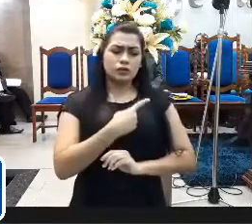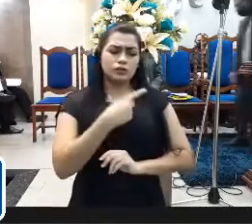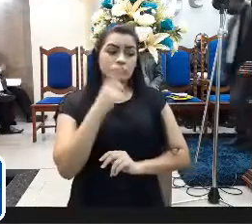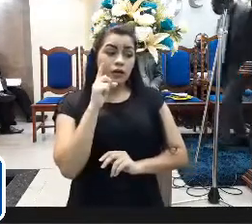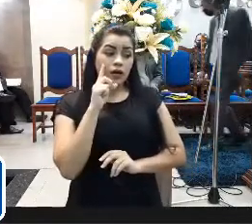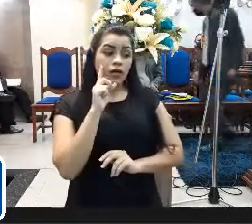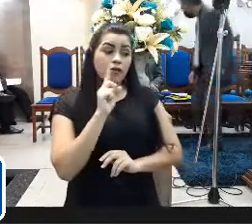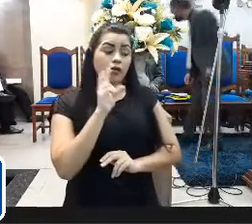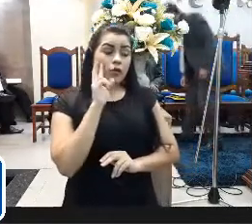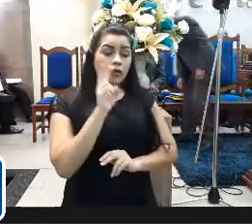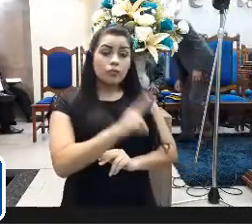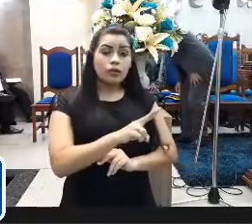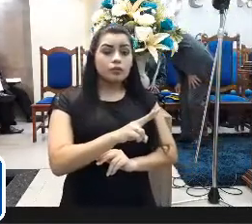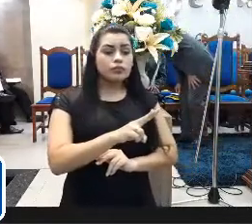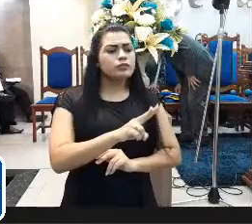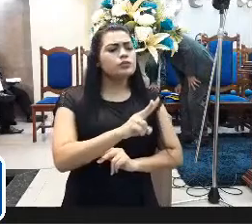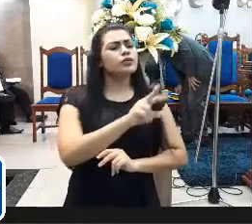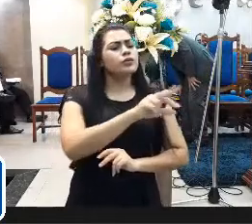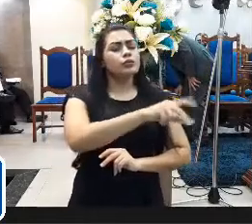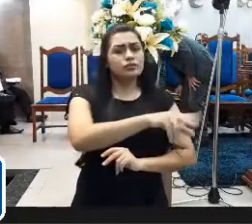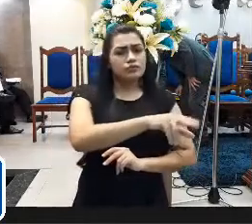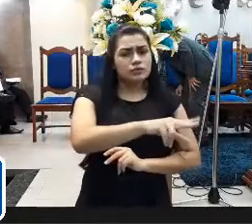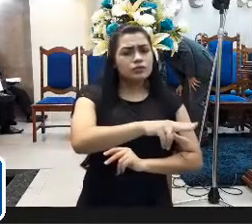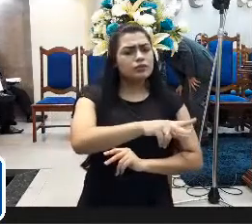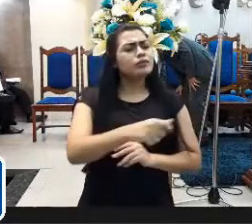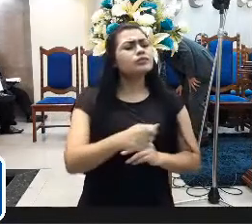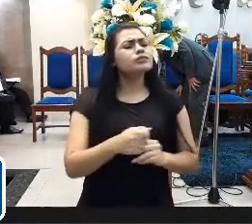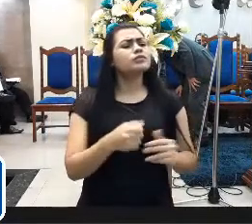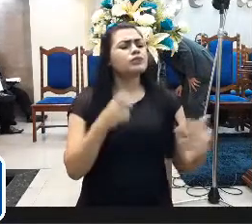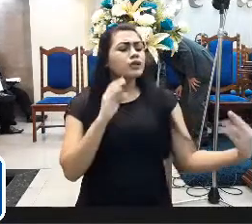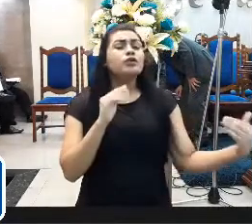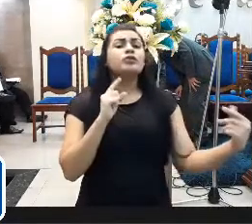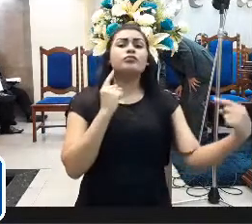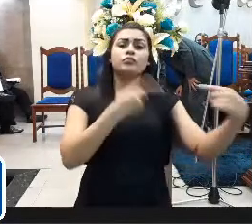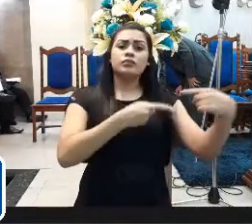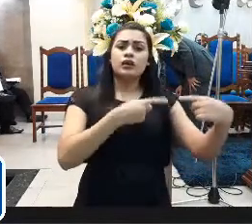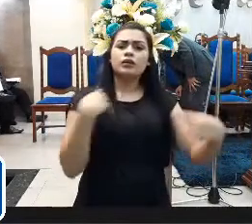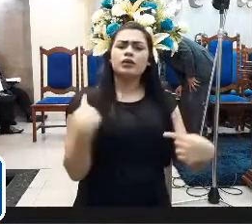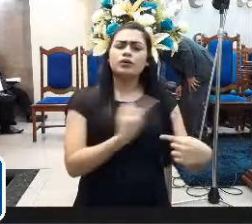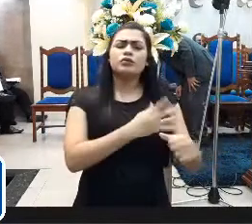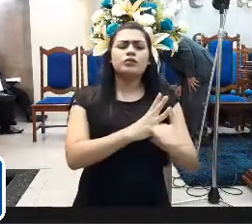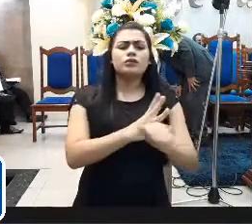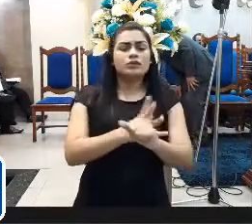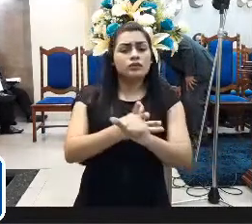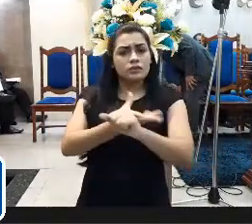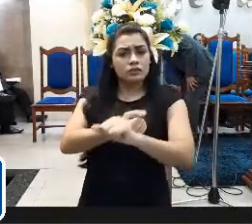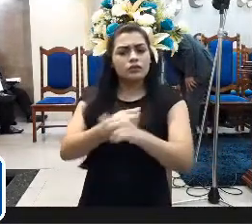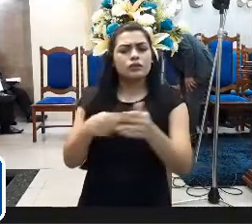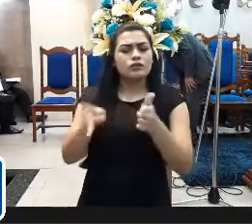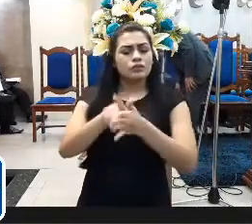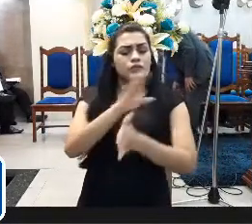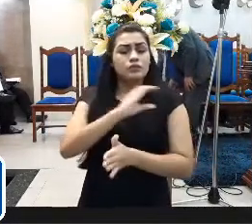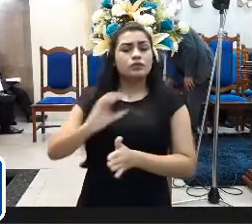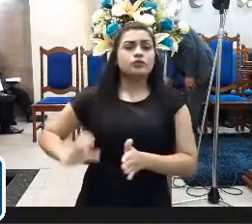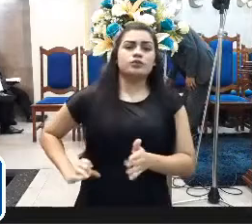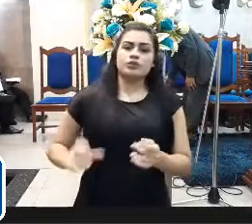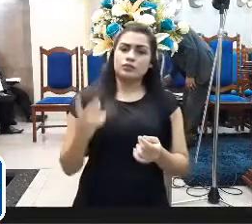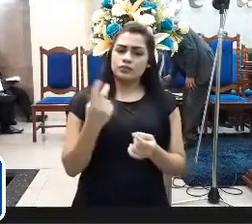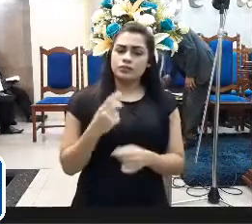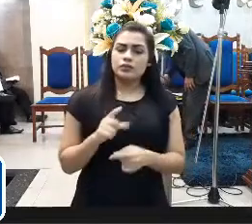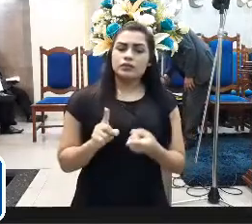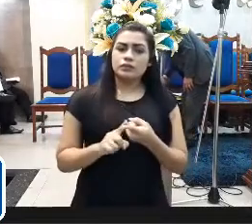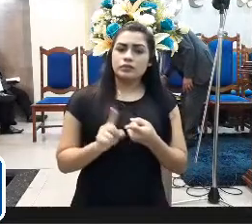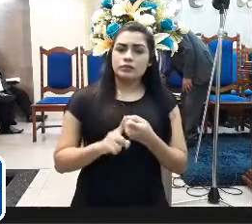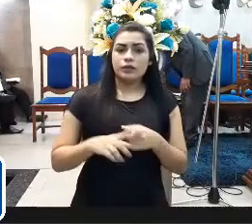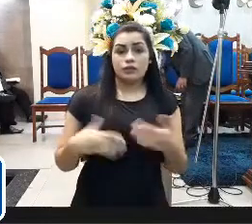nós também enfrentamos como igreja de Jesus Cristo. Então vem agora essa nova série, essa nova